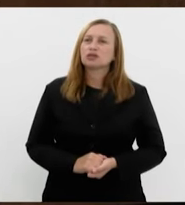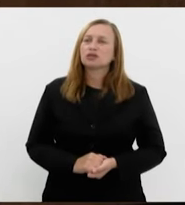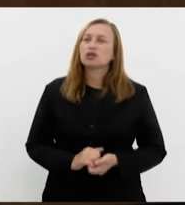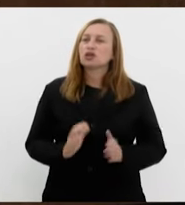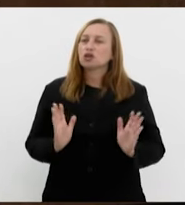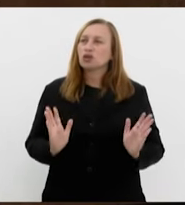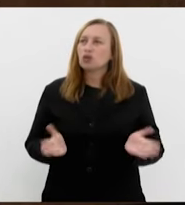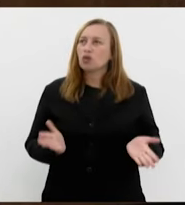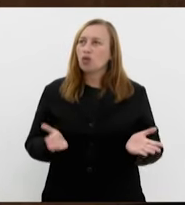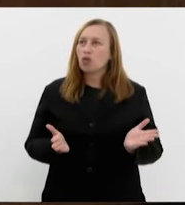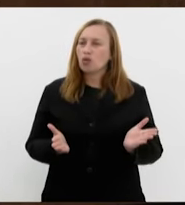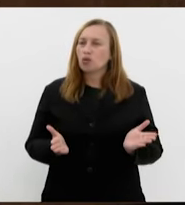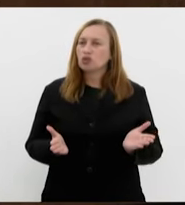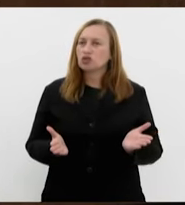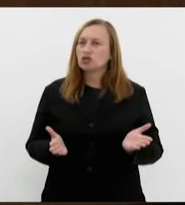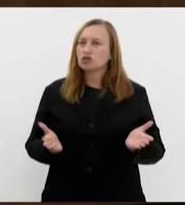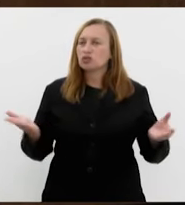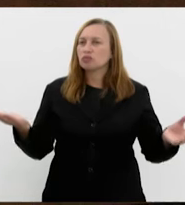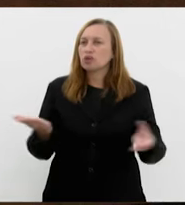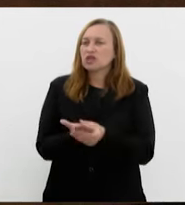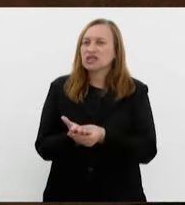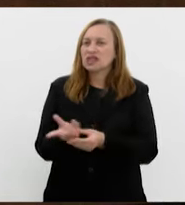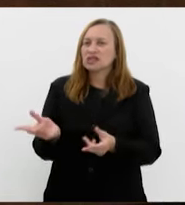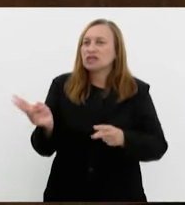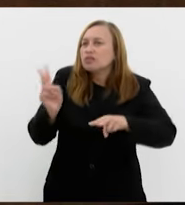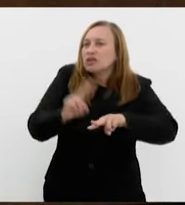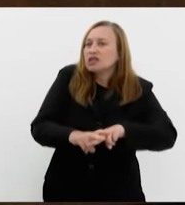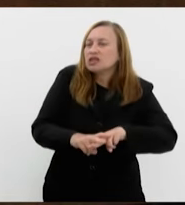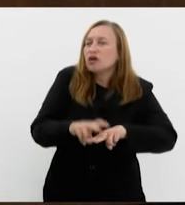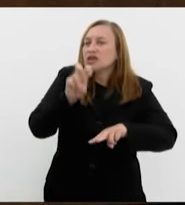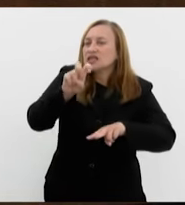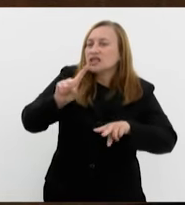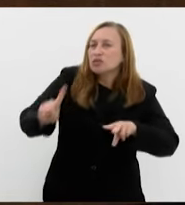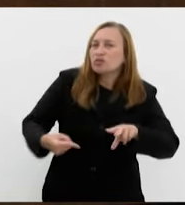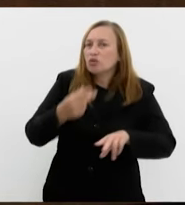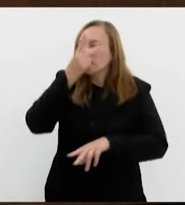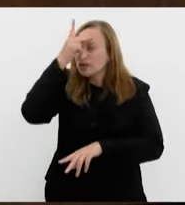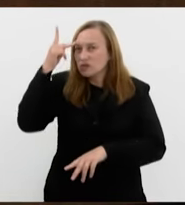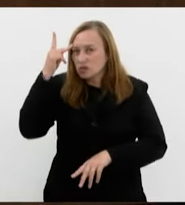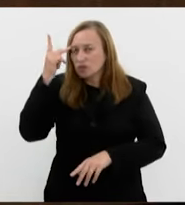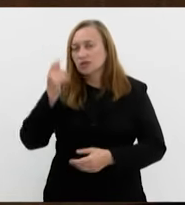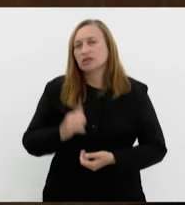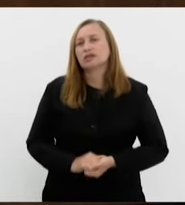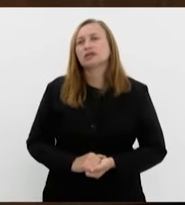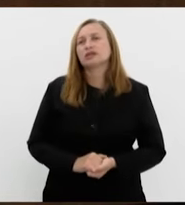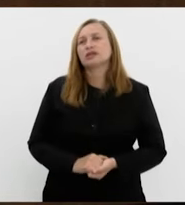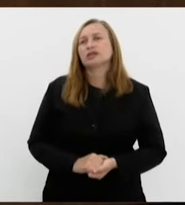prisão. 5 mil, Tiaju, 5 mil pessoas,